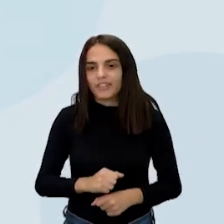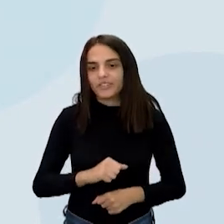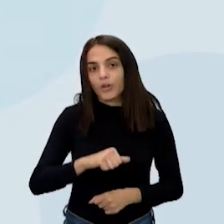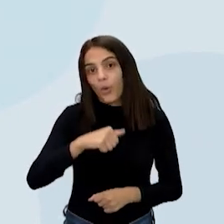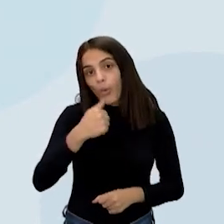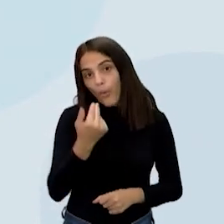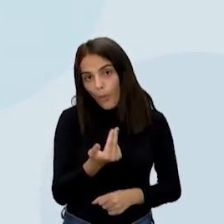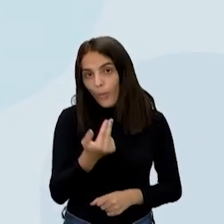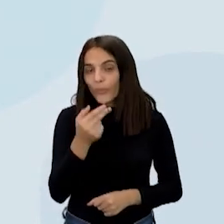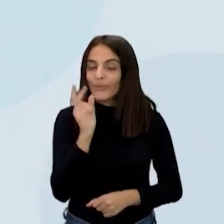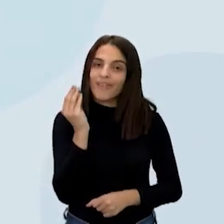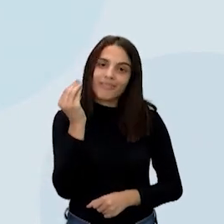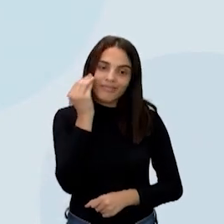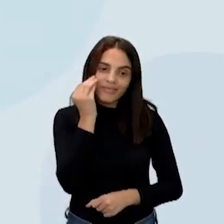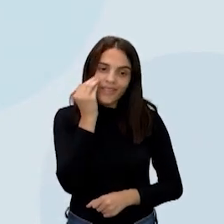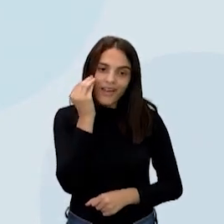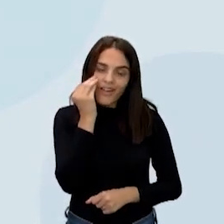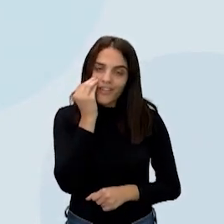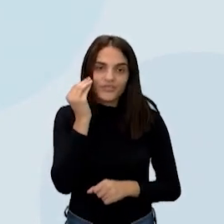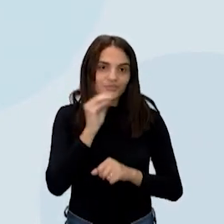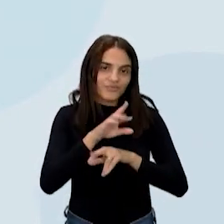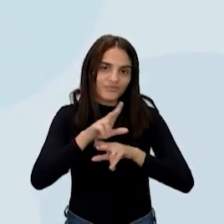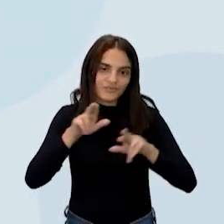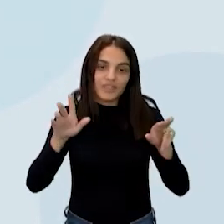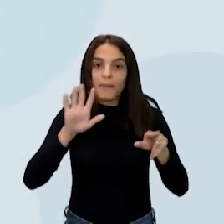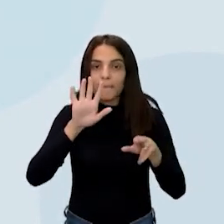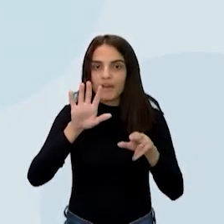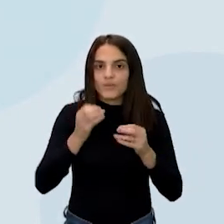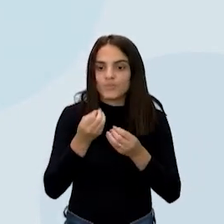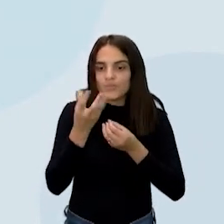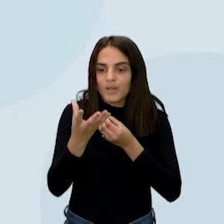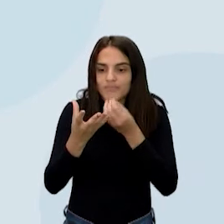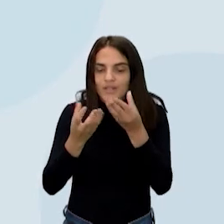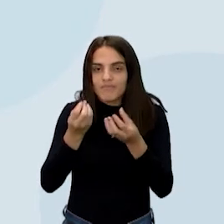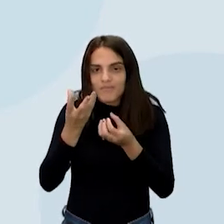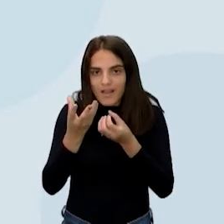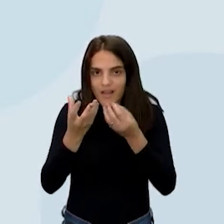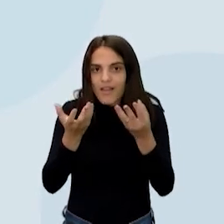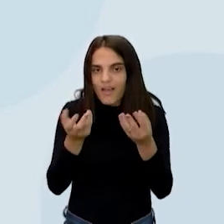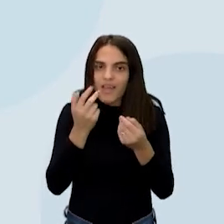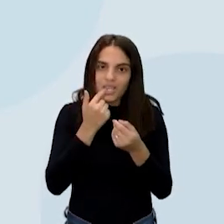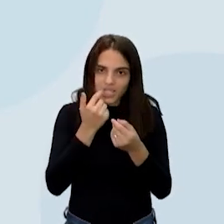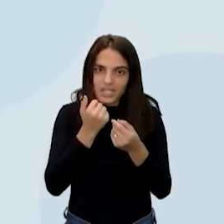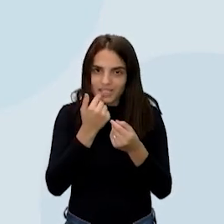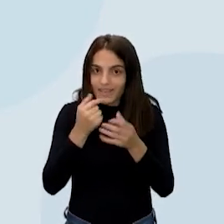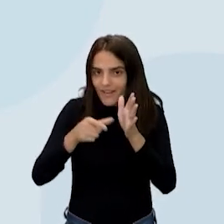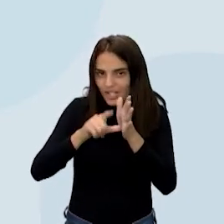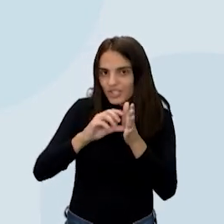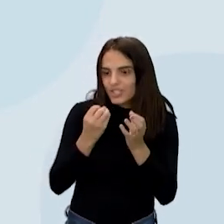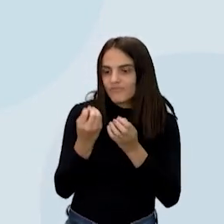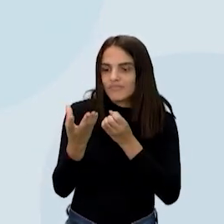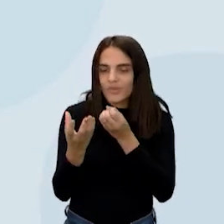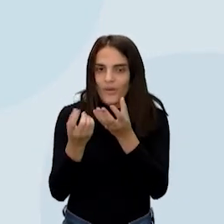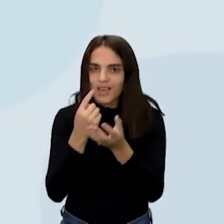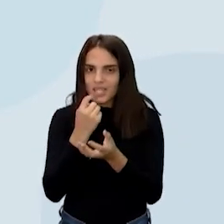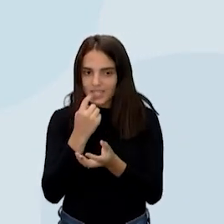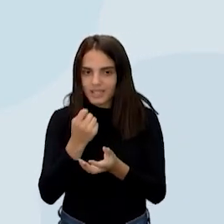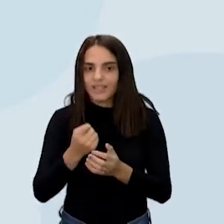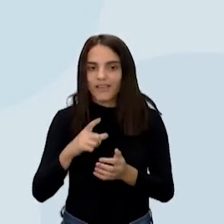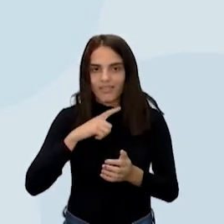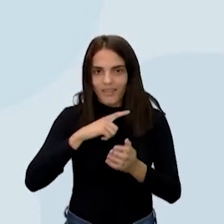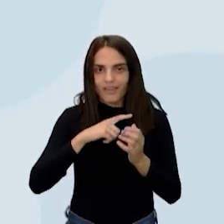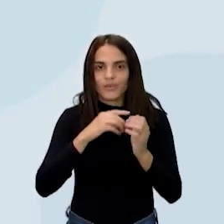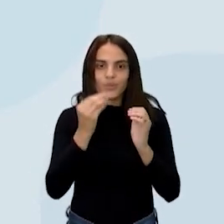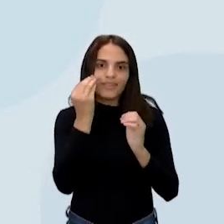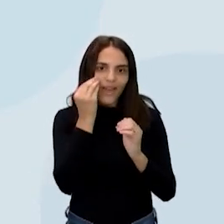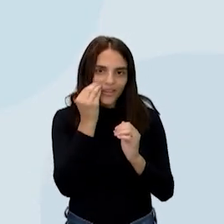teste geral que se faz, mas como a gente está falando de doação de sangue, é o teste geral que se faz antes de doar, né? Olha como foi interessante